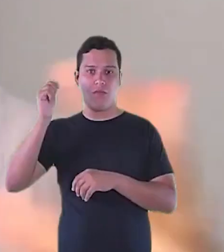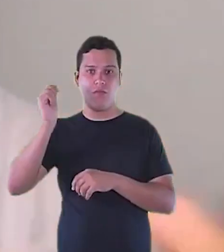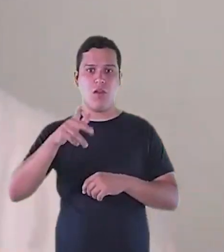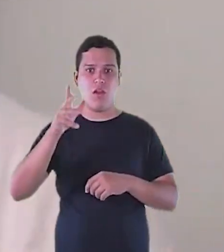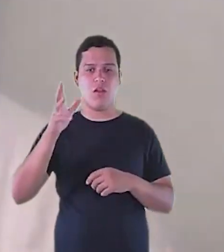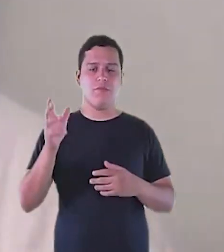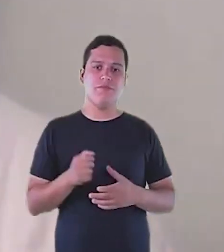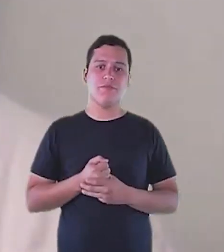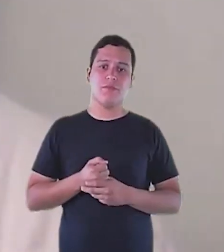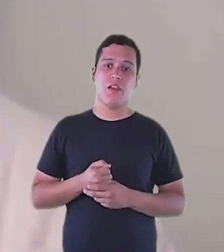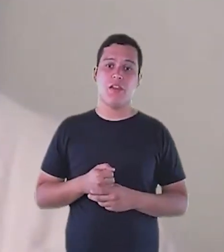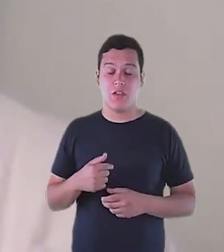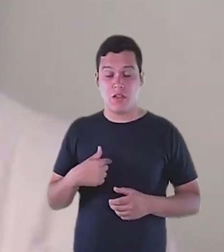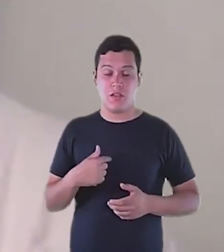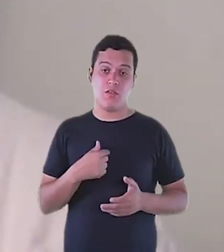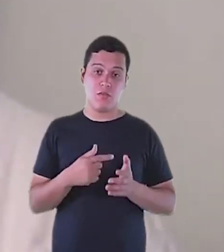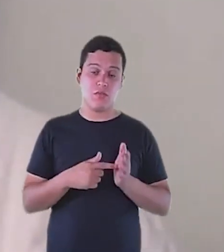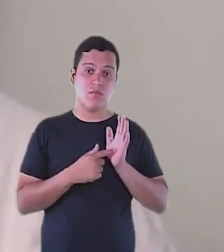como é que era o negócio negreiro.